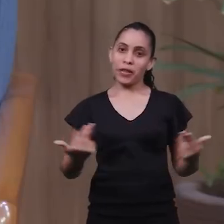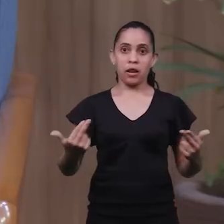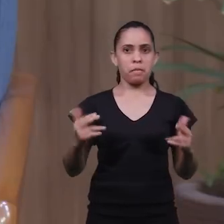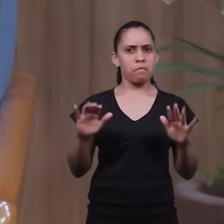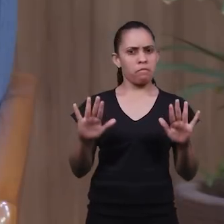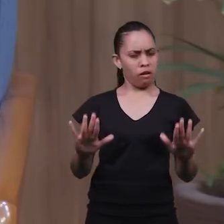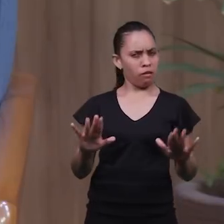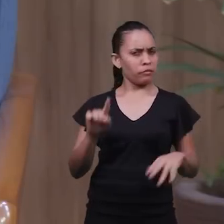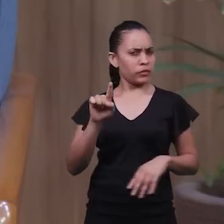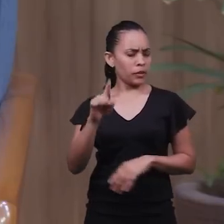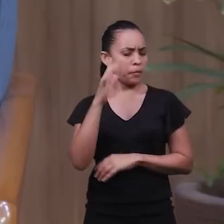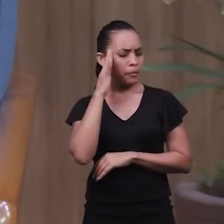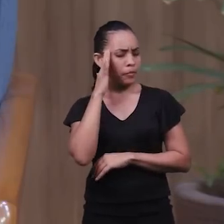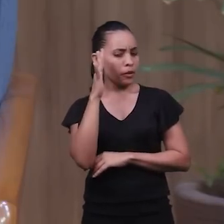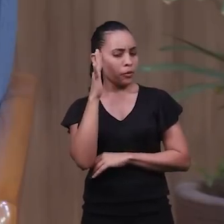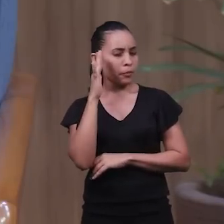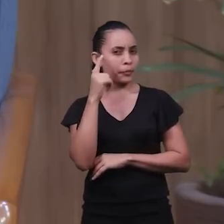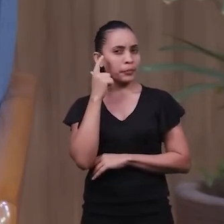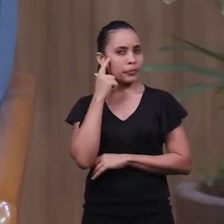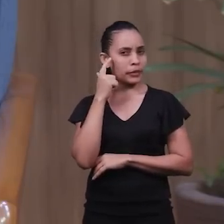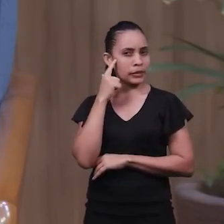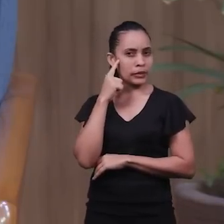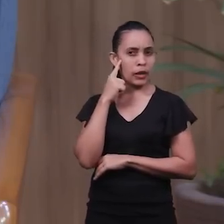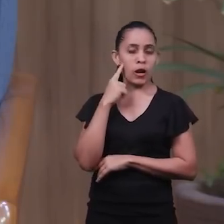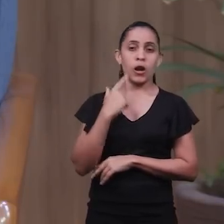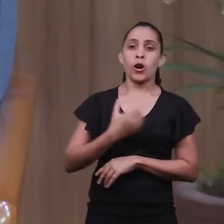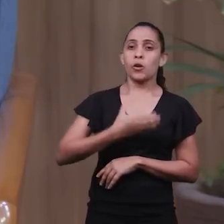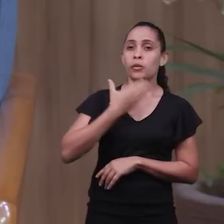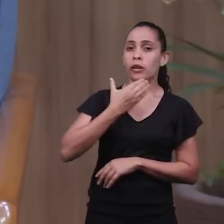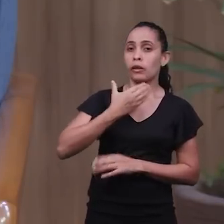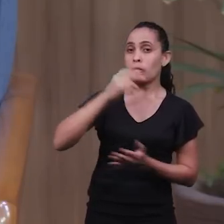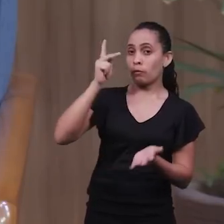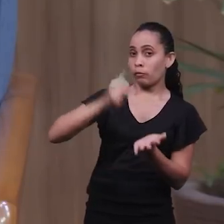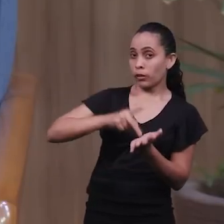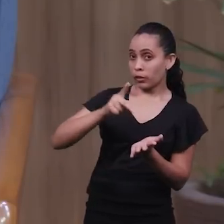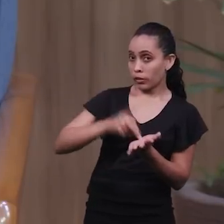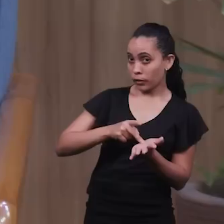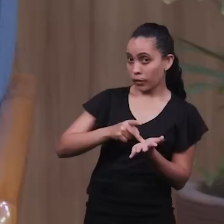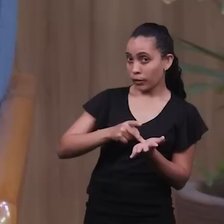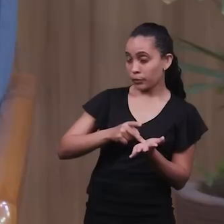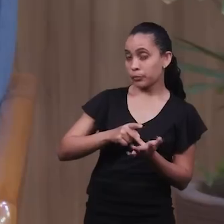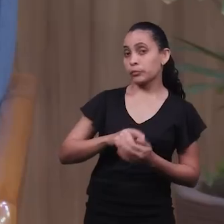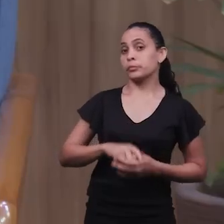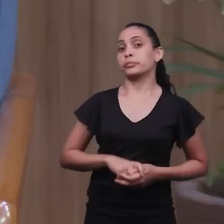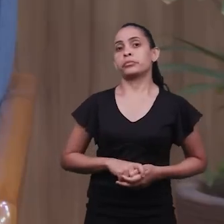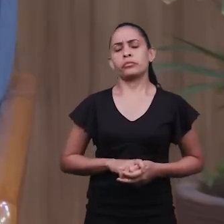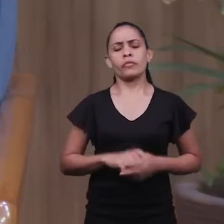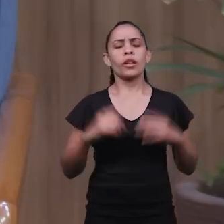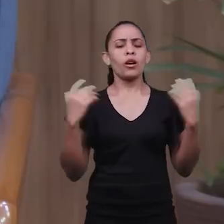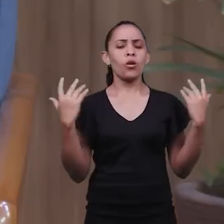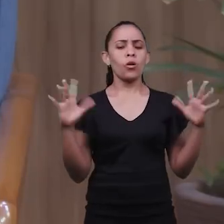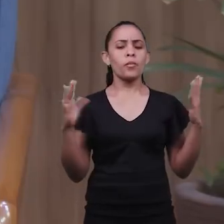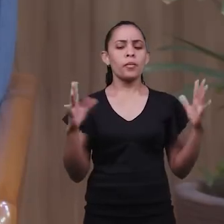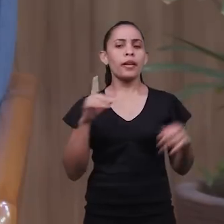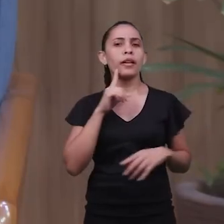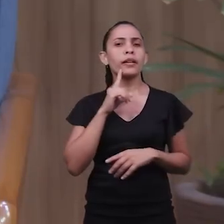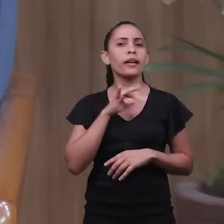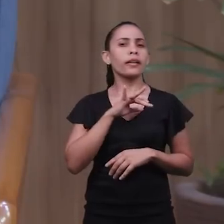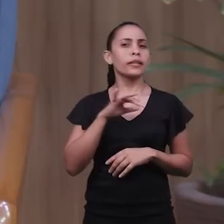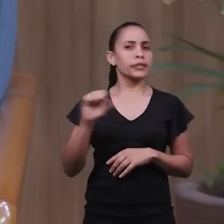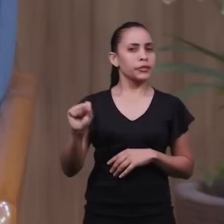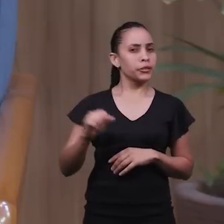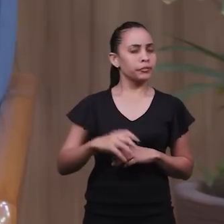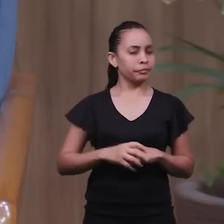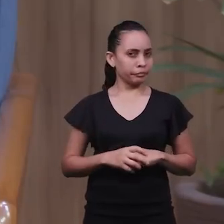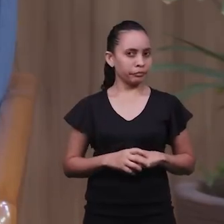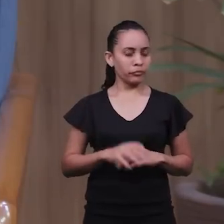comida. Mas você já parou para refletir sobre o verdadeiro Natal? Sobre o que está sendo comemorado